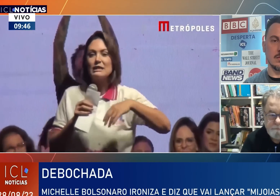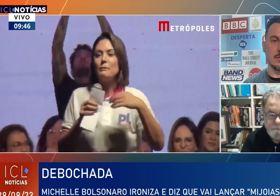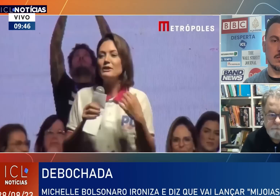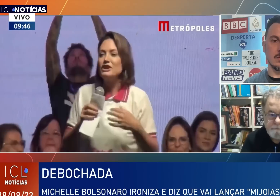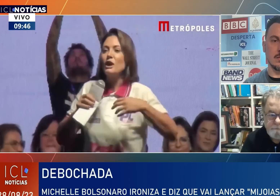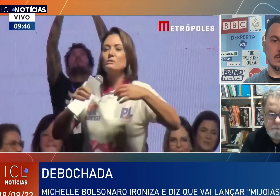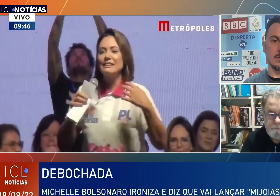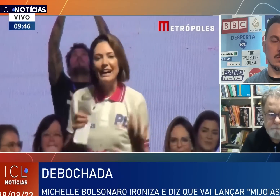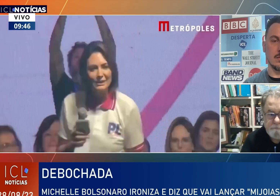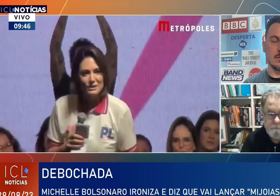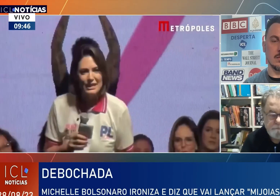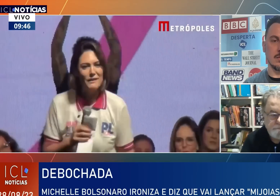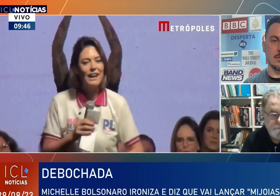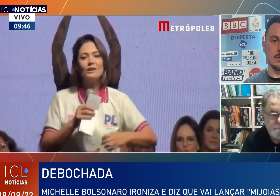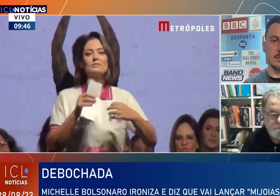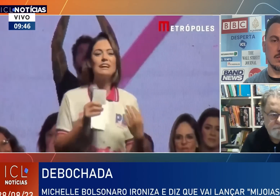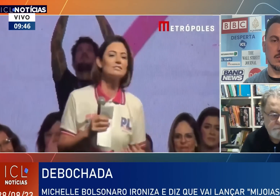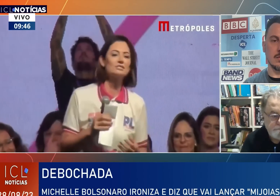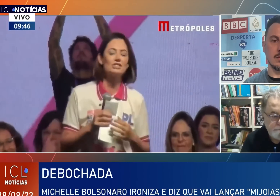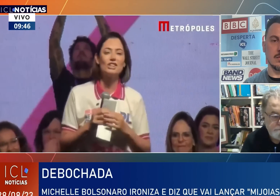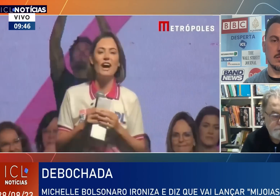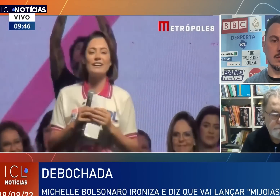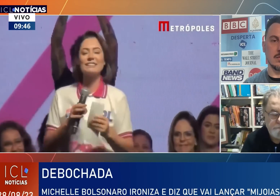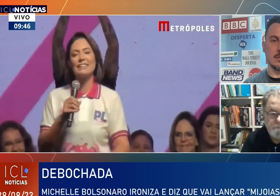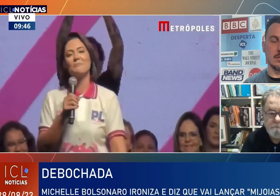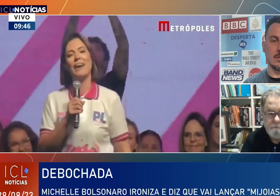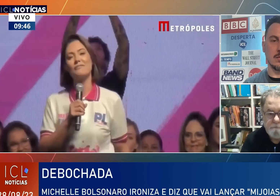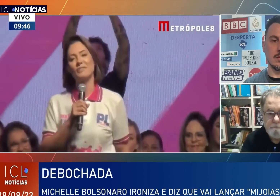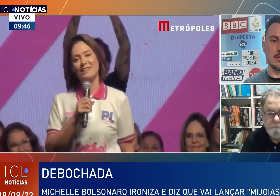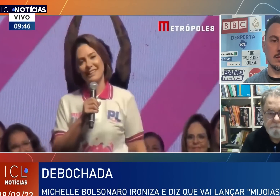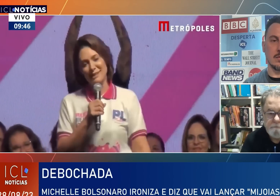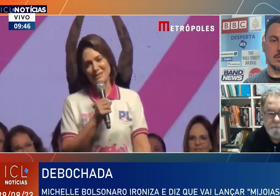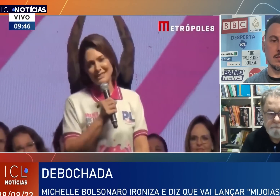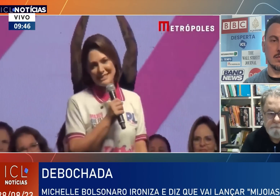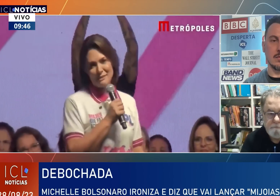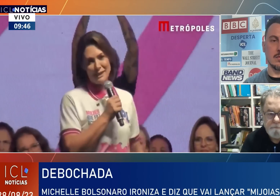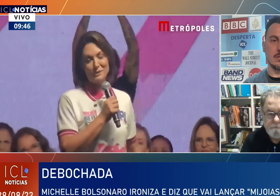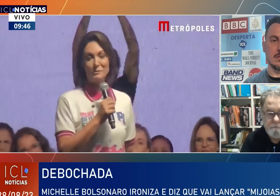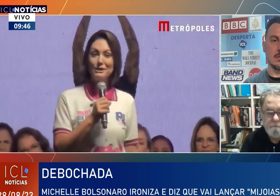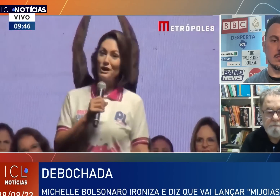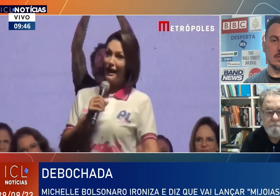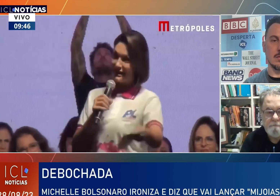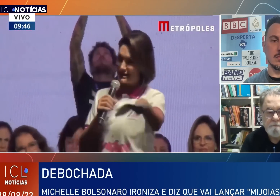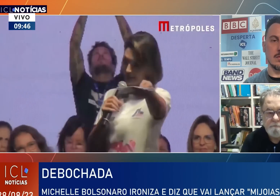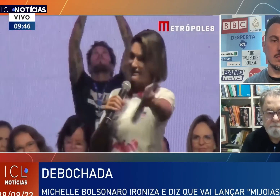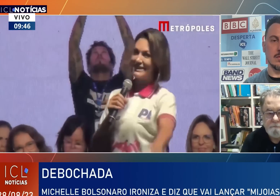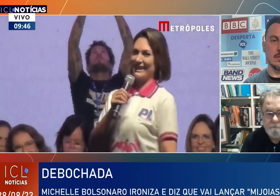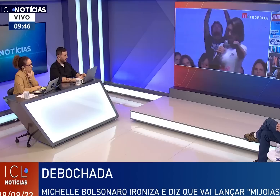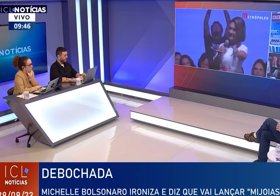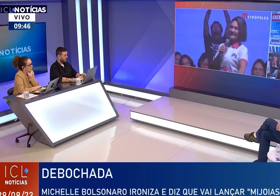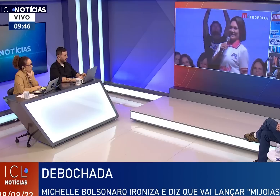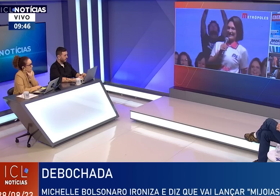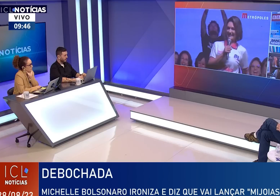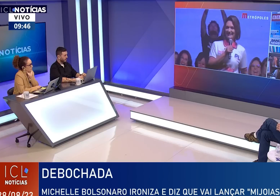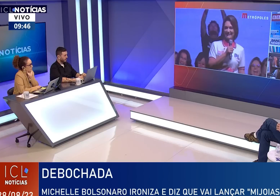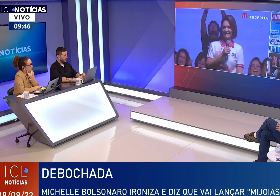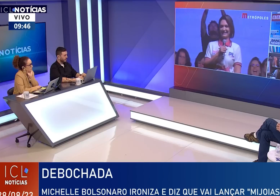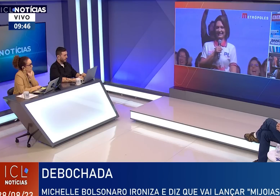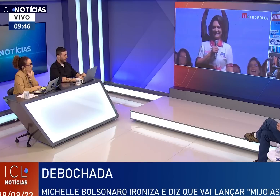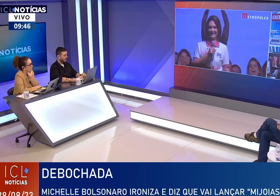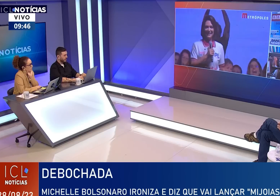Mas vocês pediram tanto, vocês falaram tanto de joias que em breve nós teremos lançamento. Mijóias para vocês.